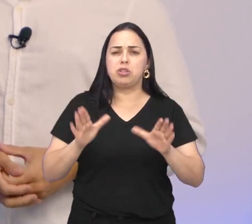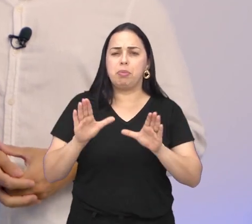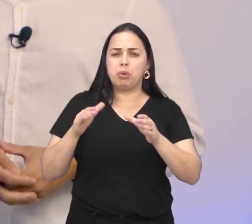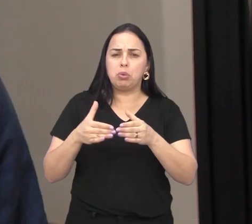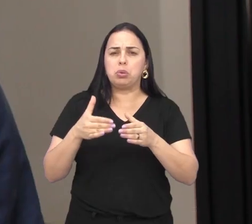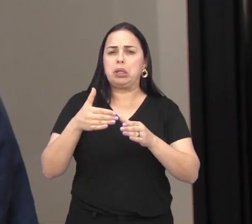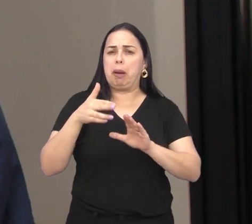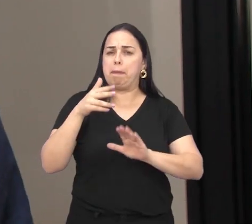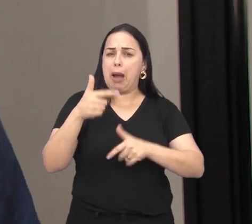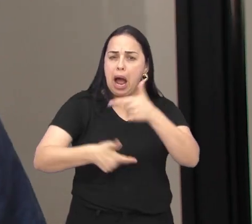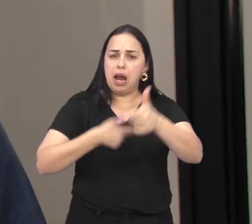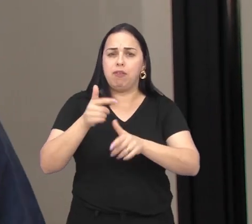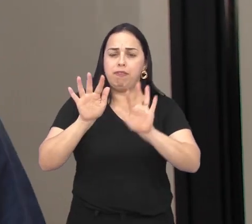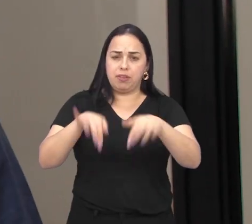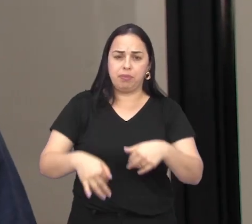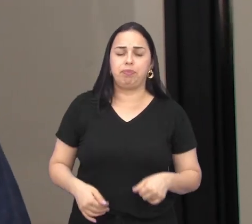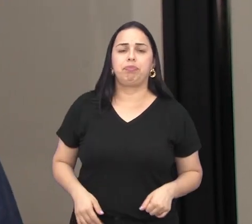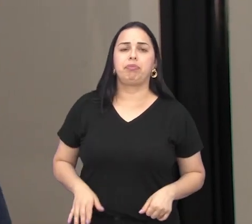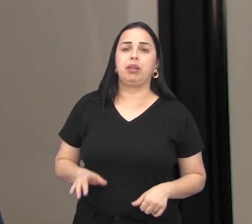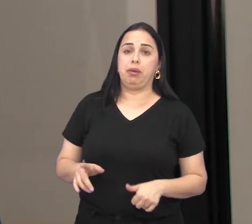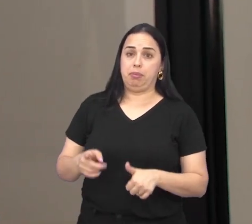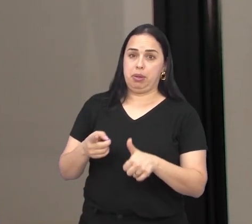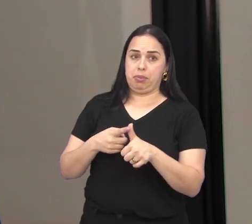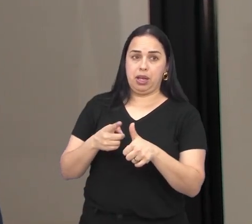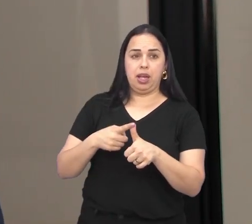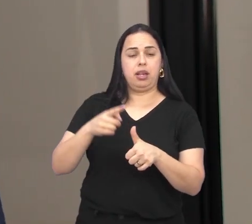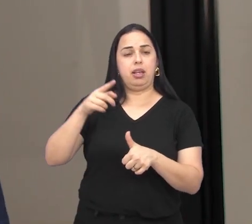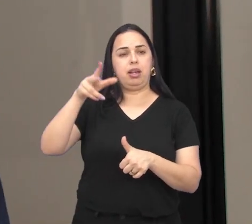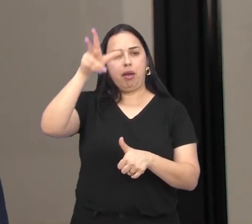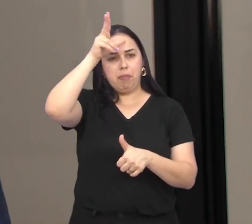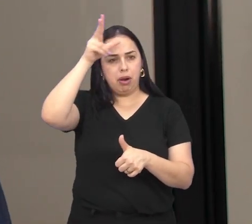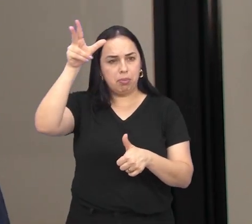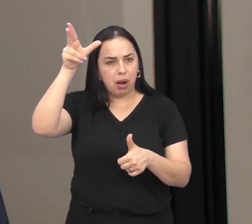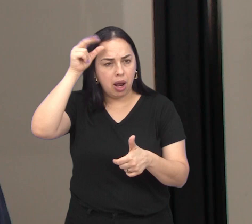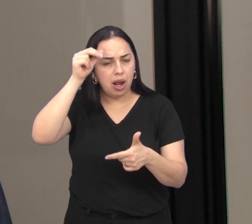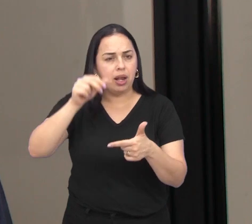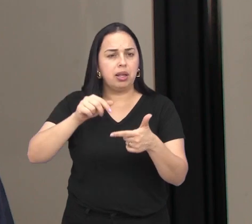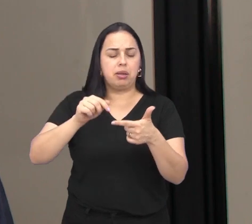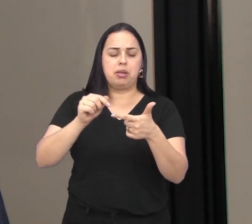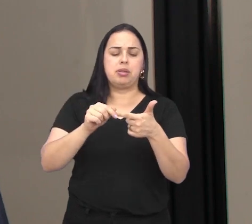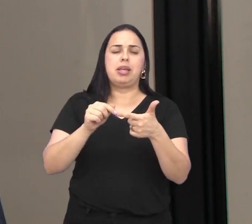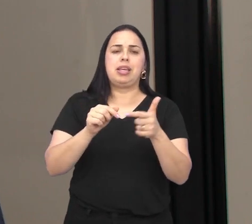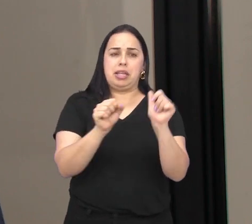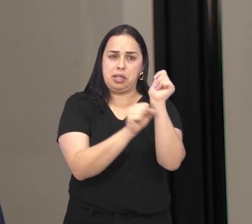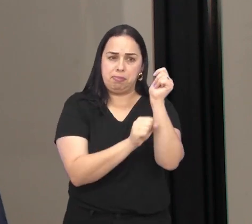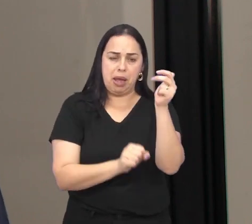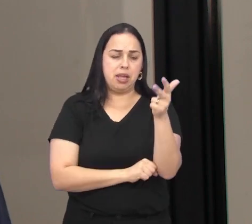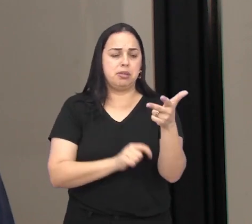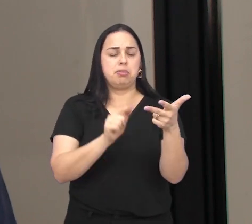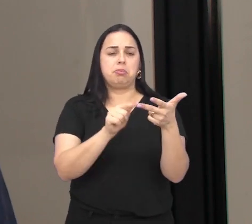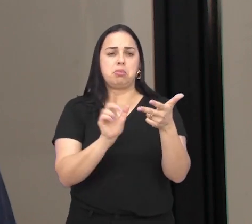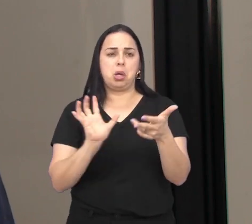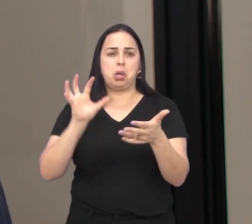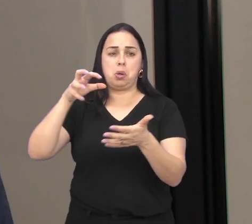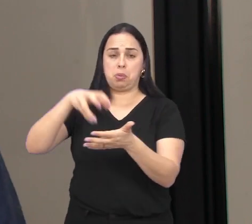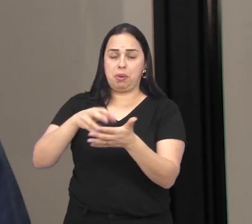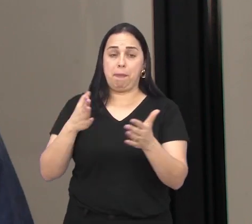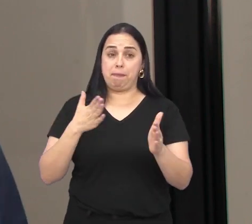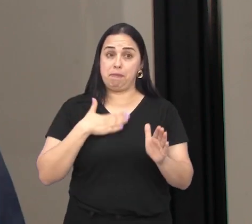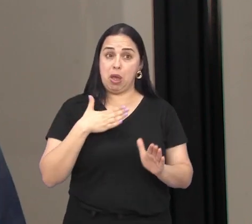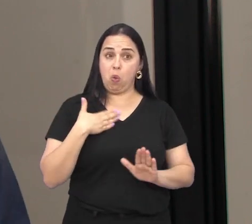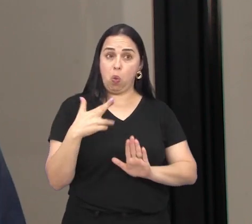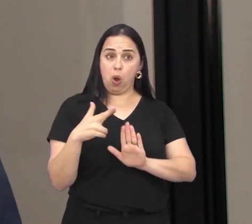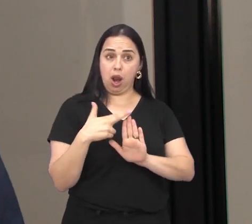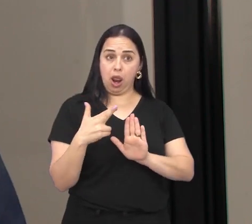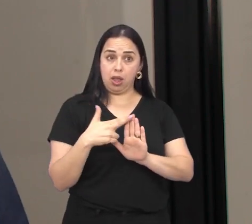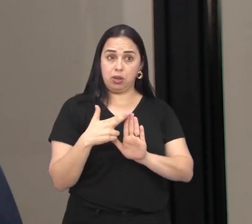da CEI. Depois de ter ouvido a Prefeitura, a Artesp e a Sabesp, o meu